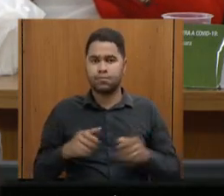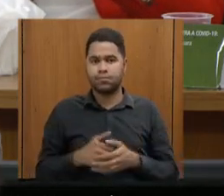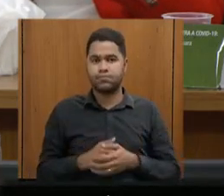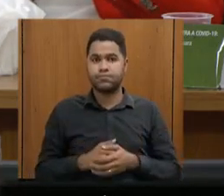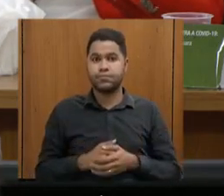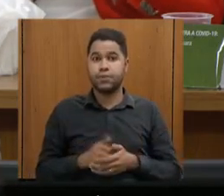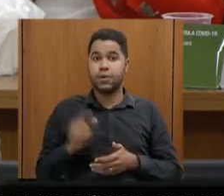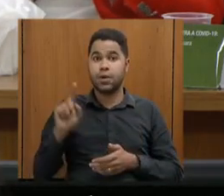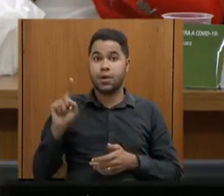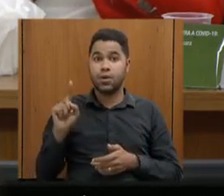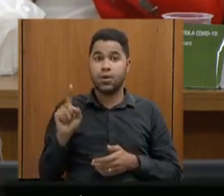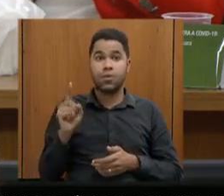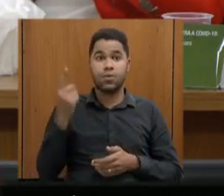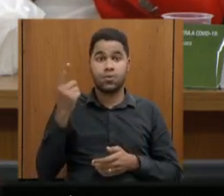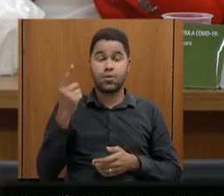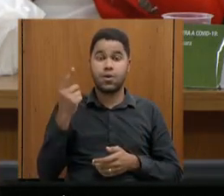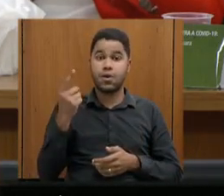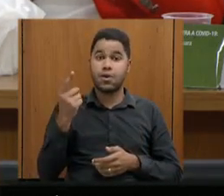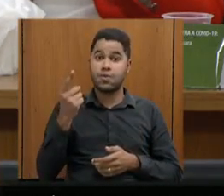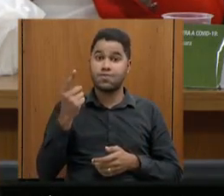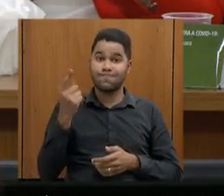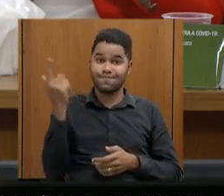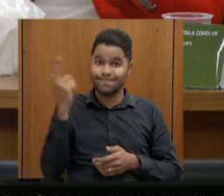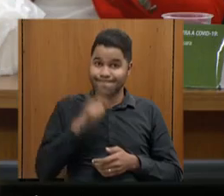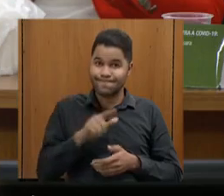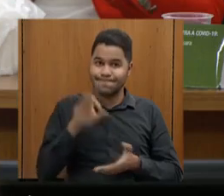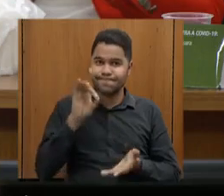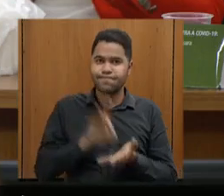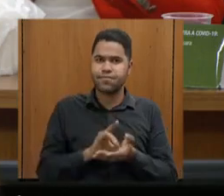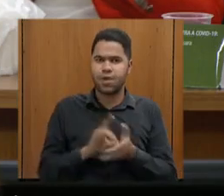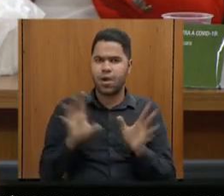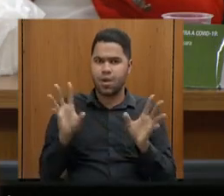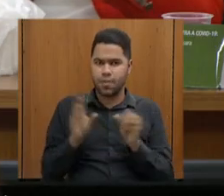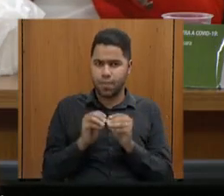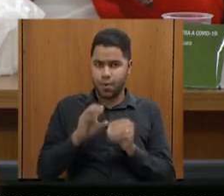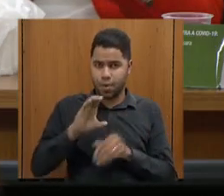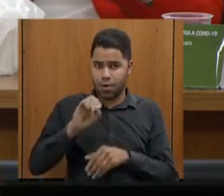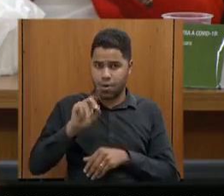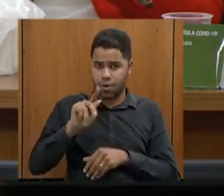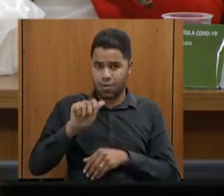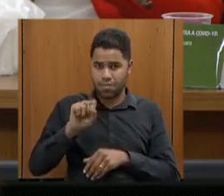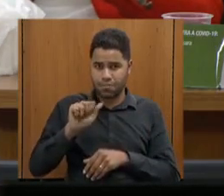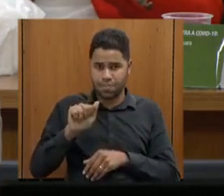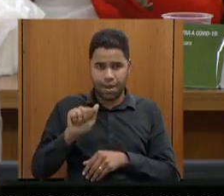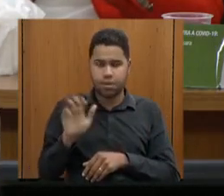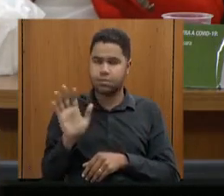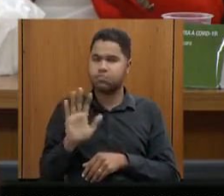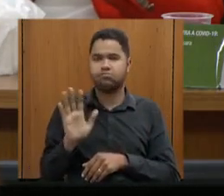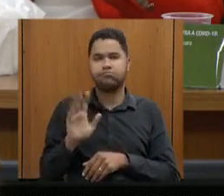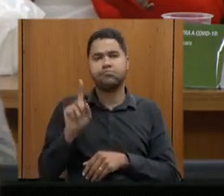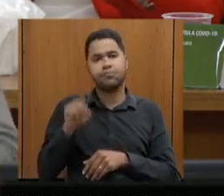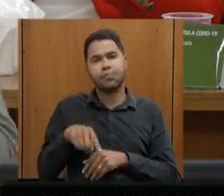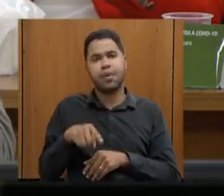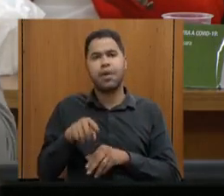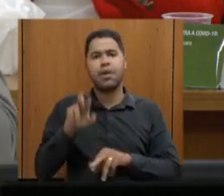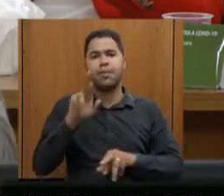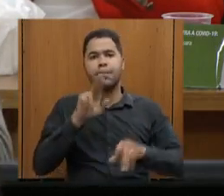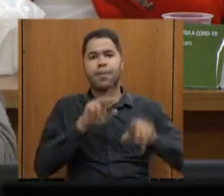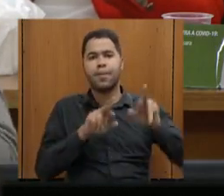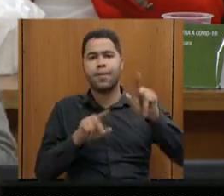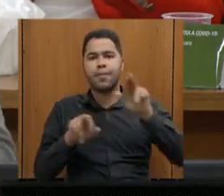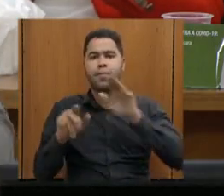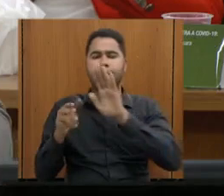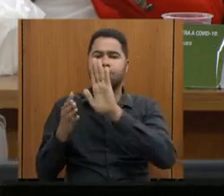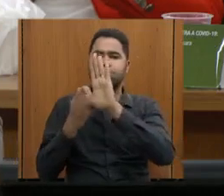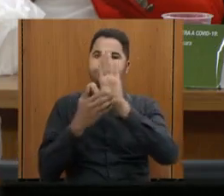a única a forma de isso acontecer não se resume em COPASA se resume em nos diversos